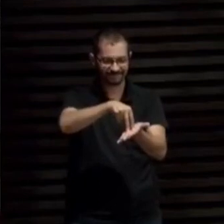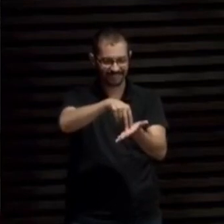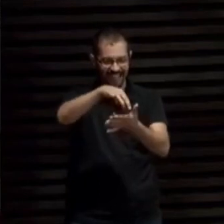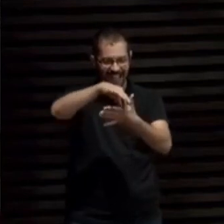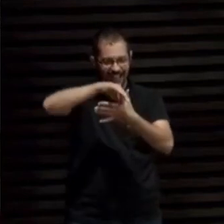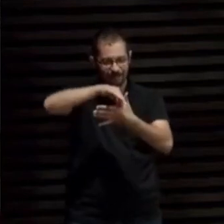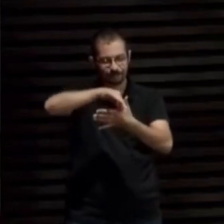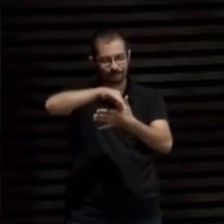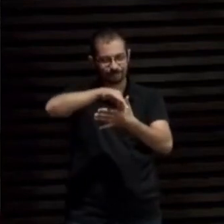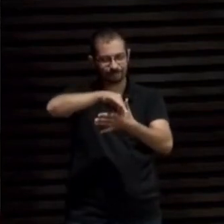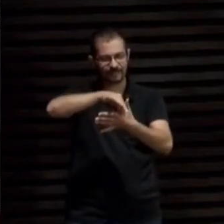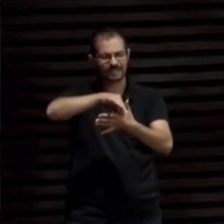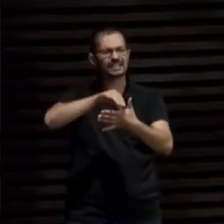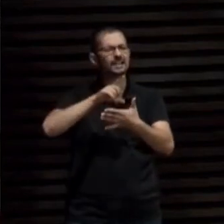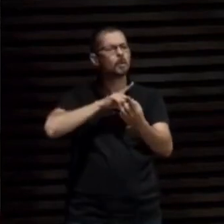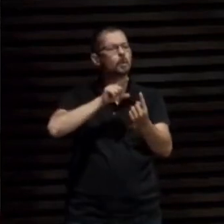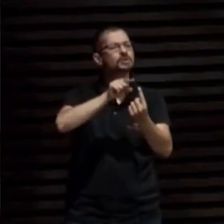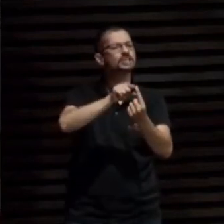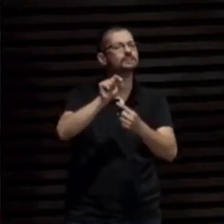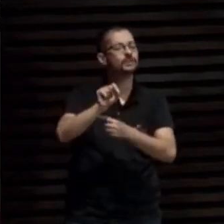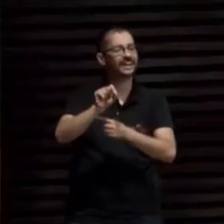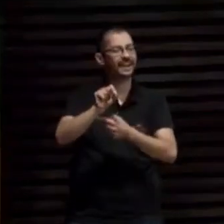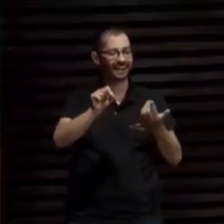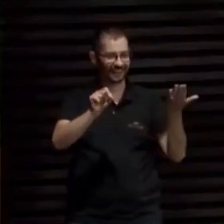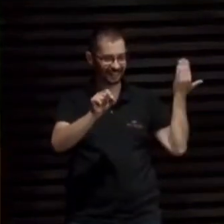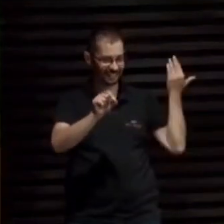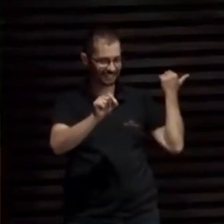a salvação da escravatura do pecado.